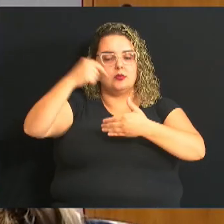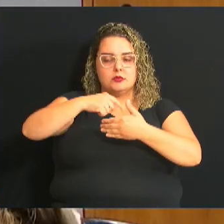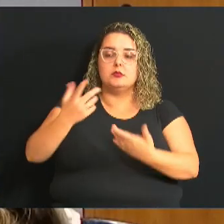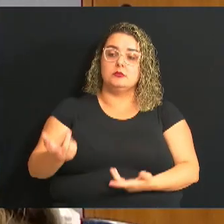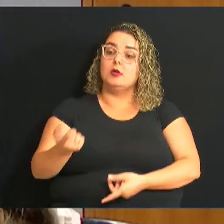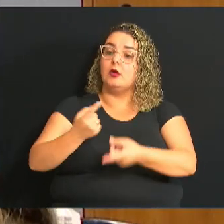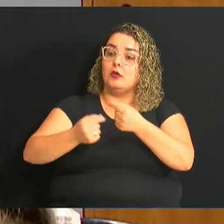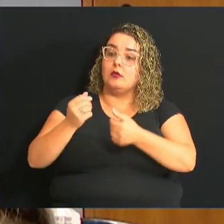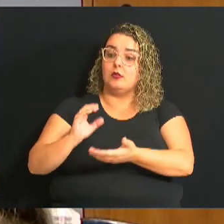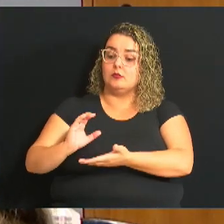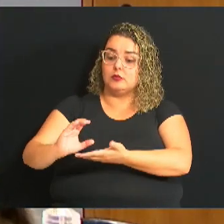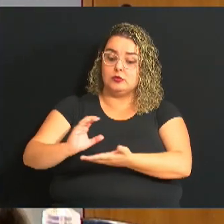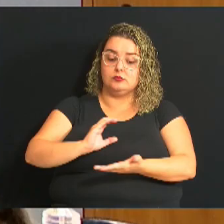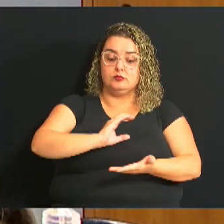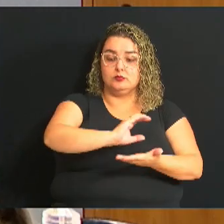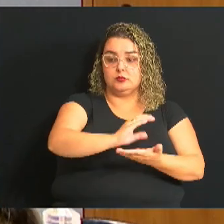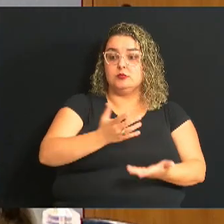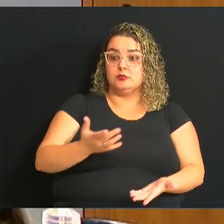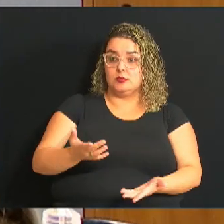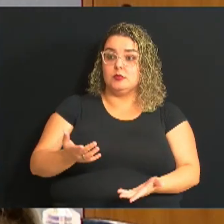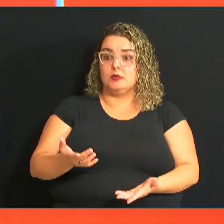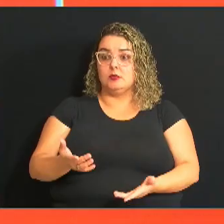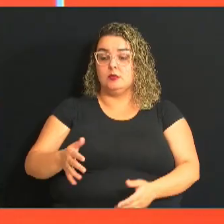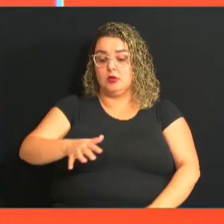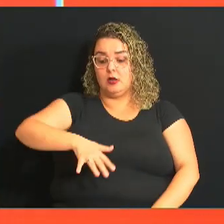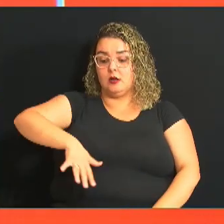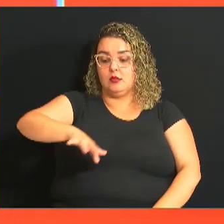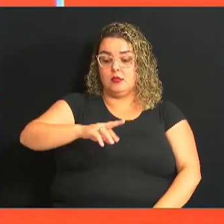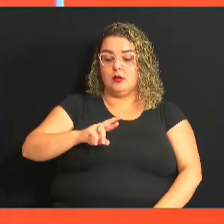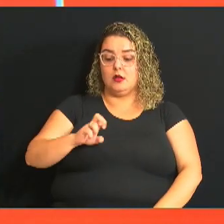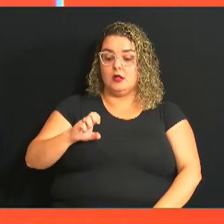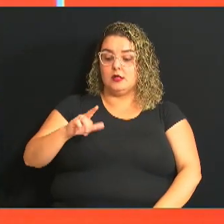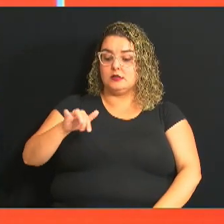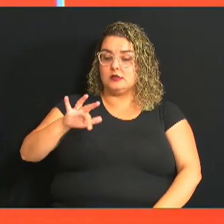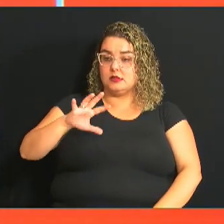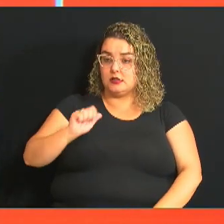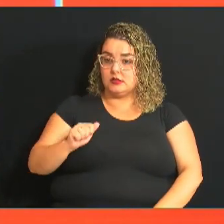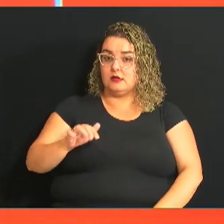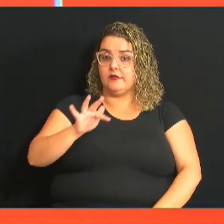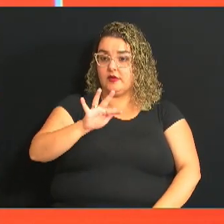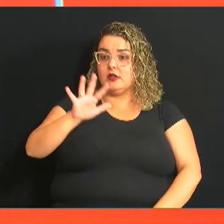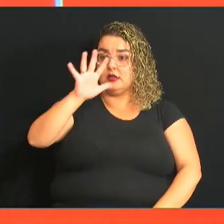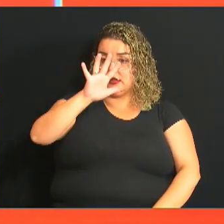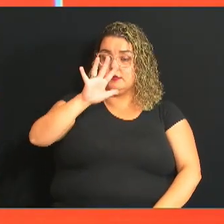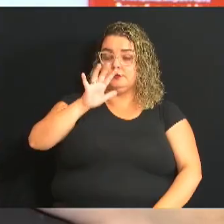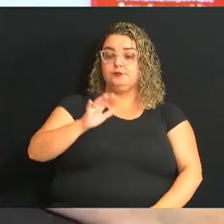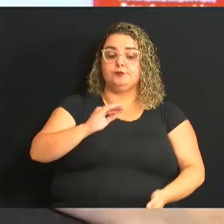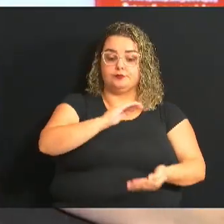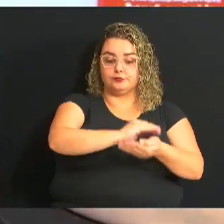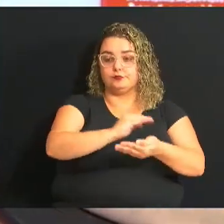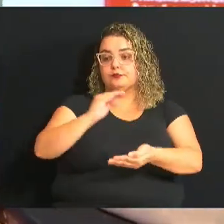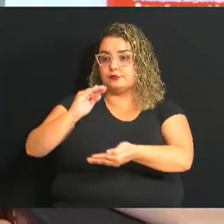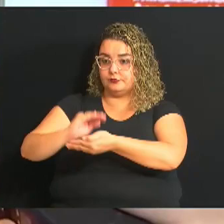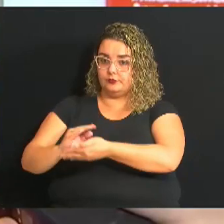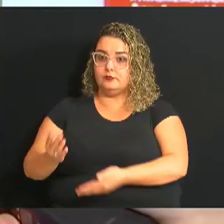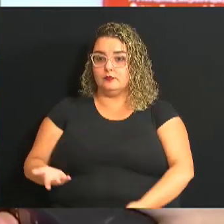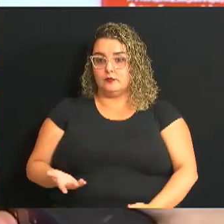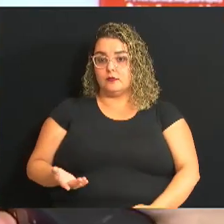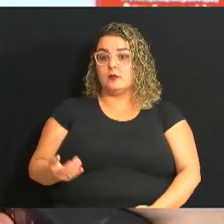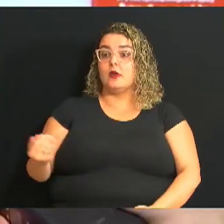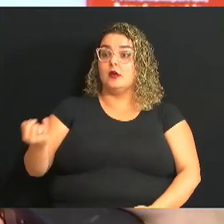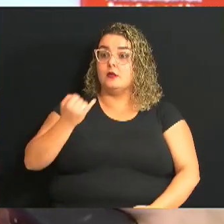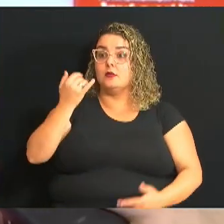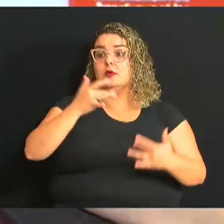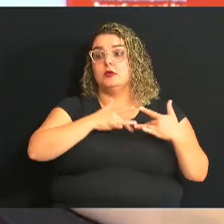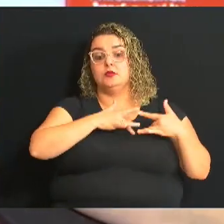será posteriormente transferido pela Receita Federal às contas dos respectivos fundos. É importantíssima essa doação porque